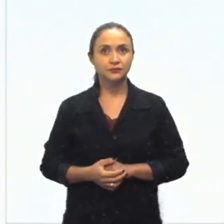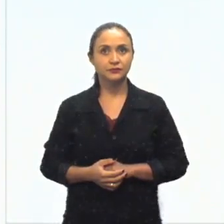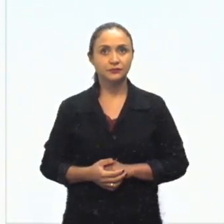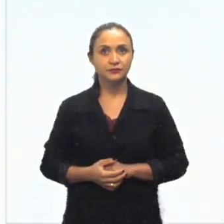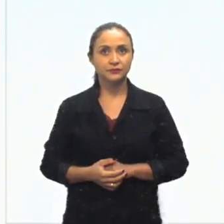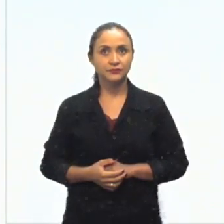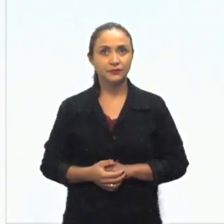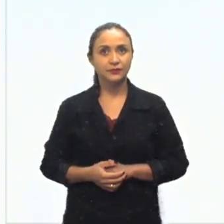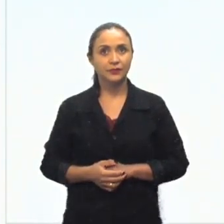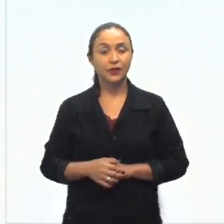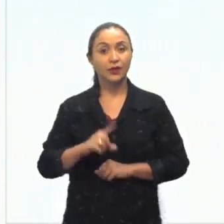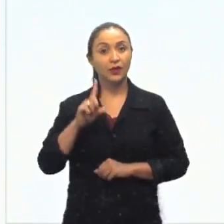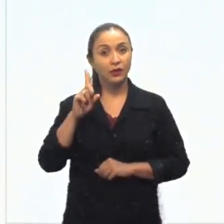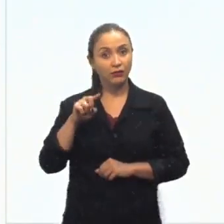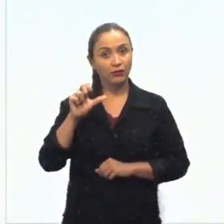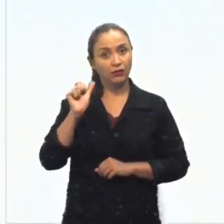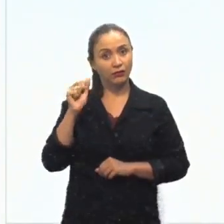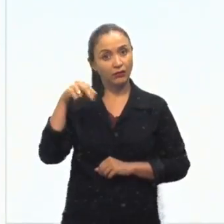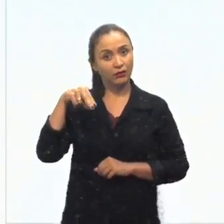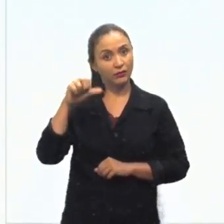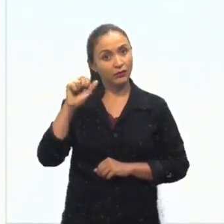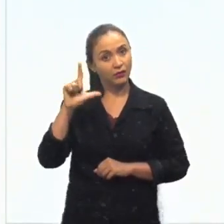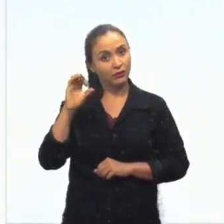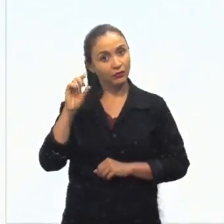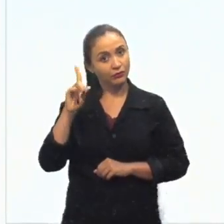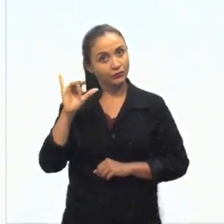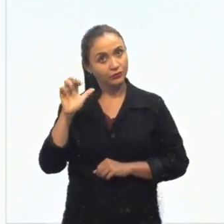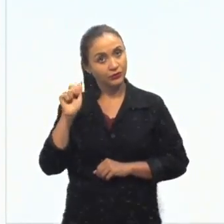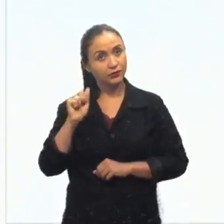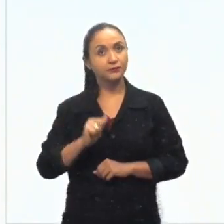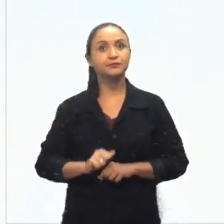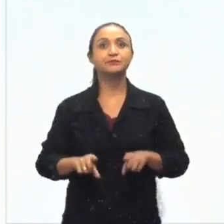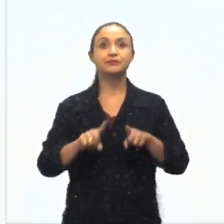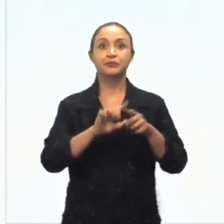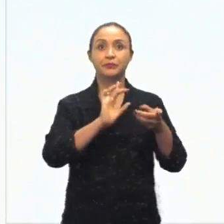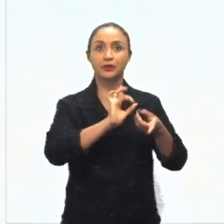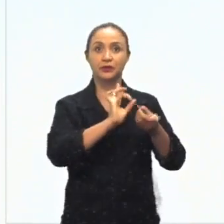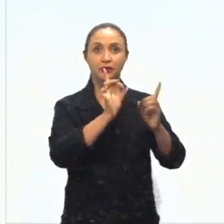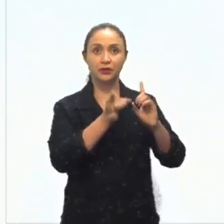é analógica e o dado, a informação,